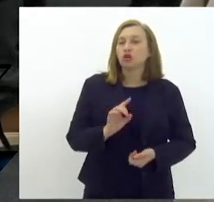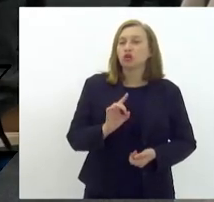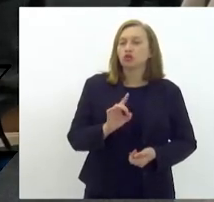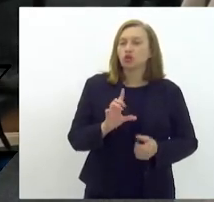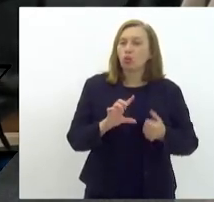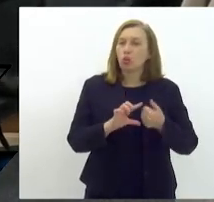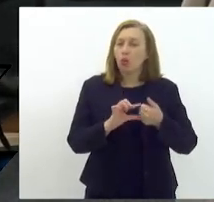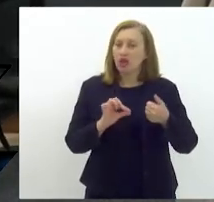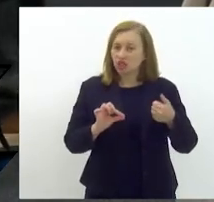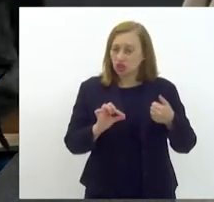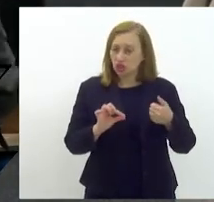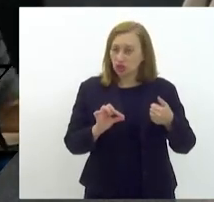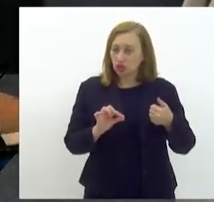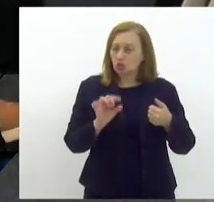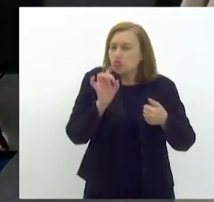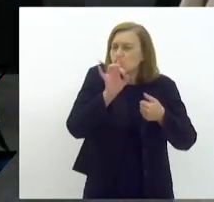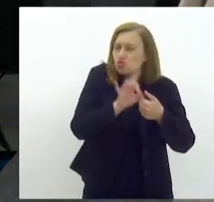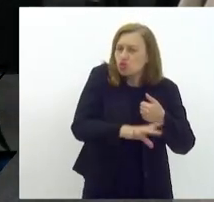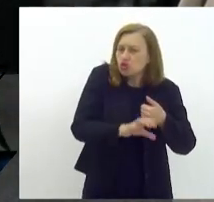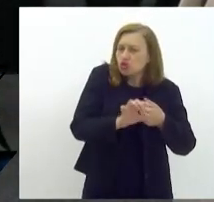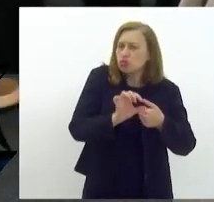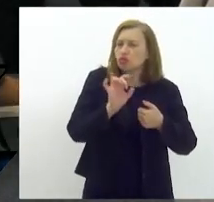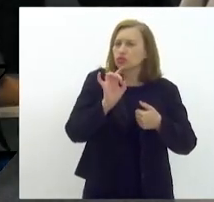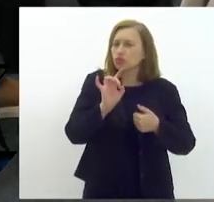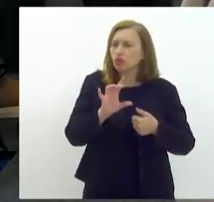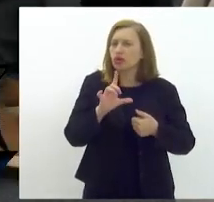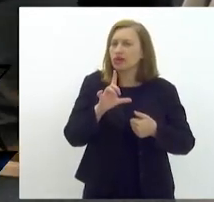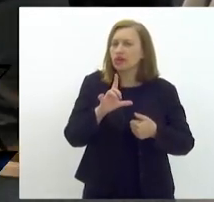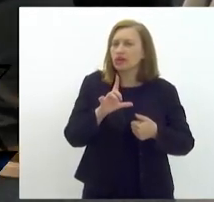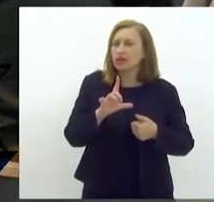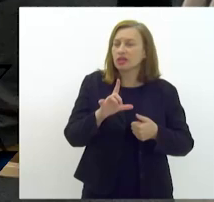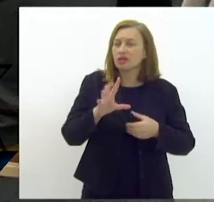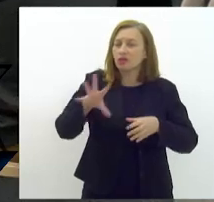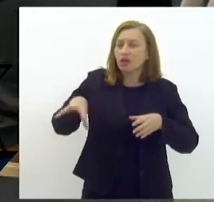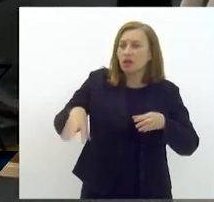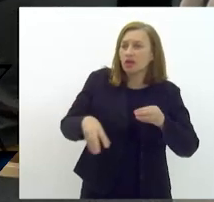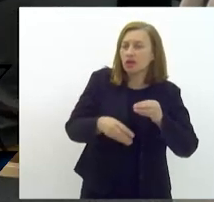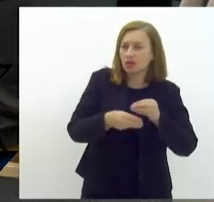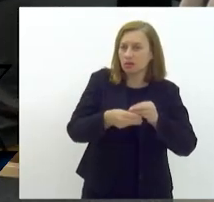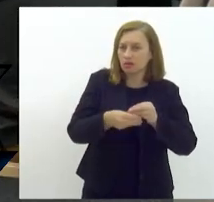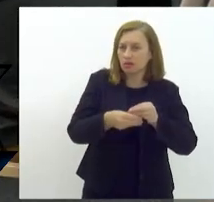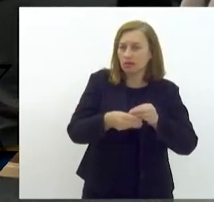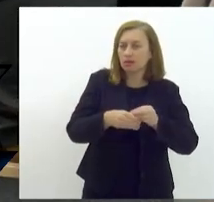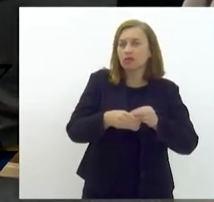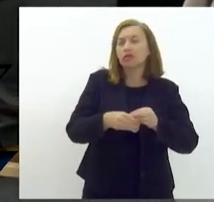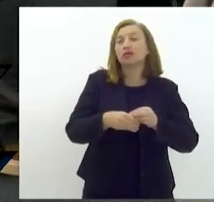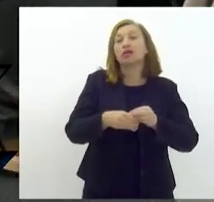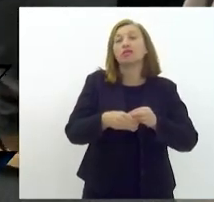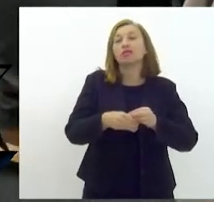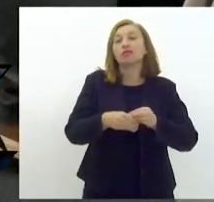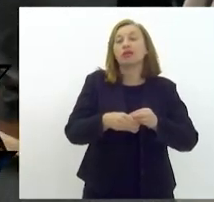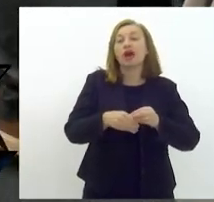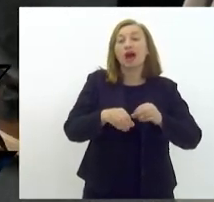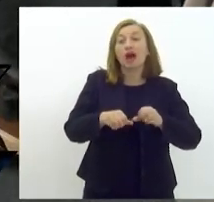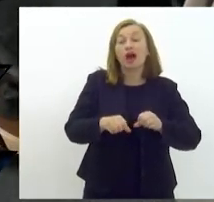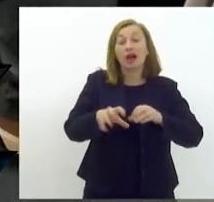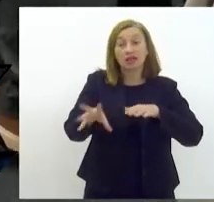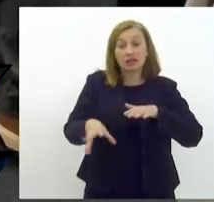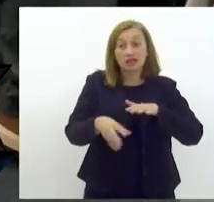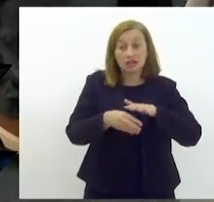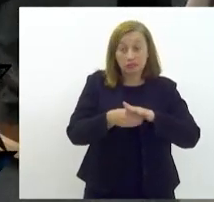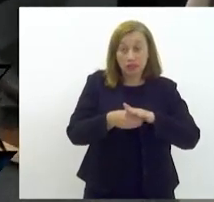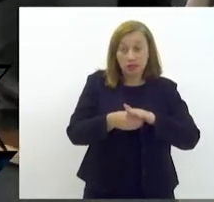um artigo último artigo que diz que será implantada as emendas impositivas quando